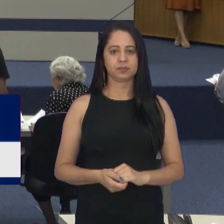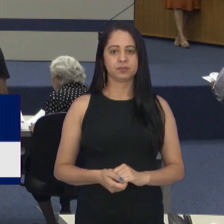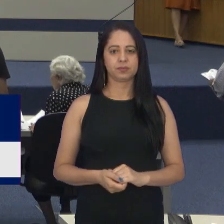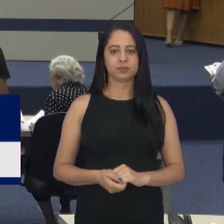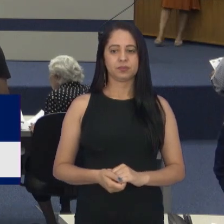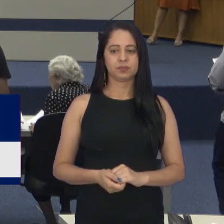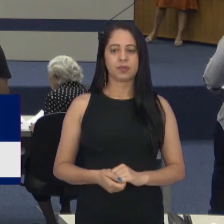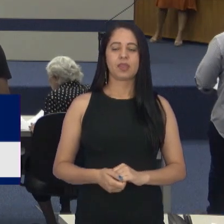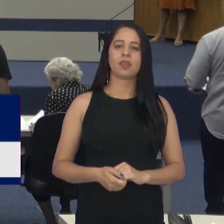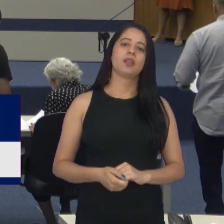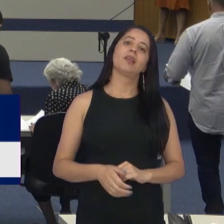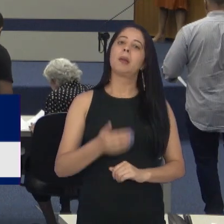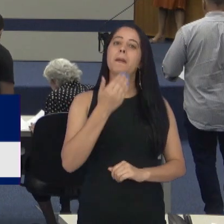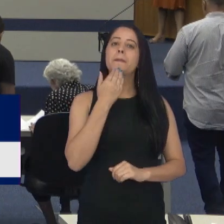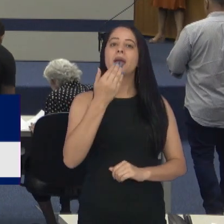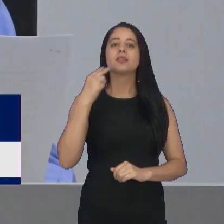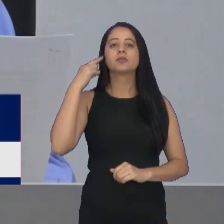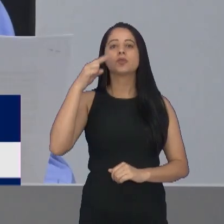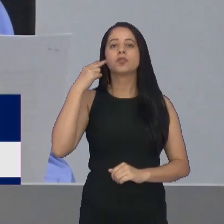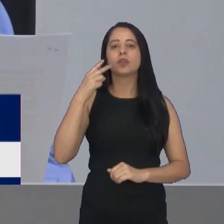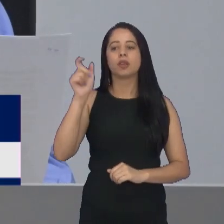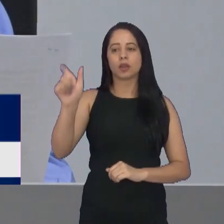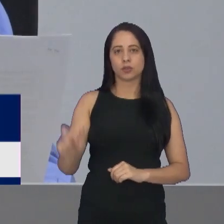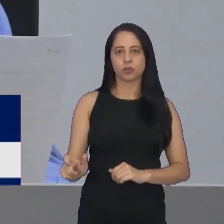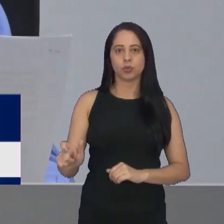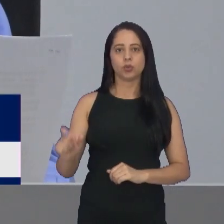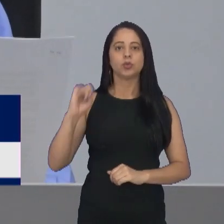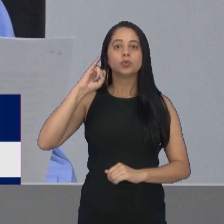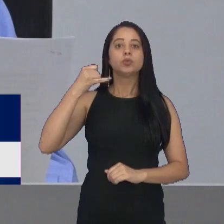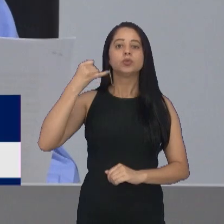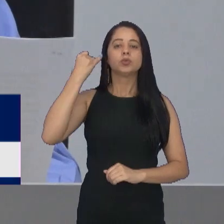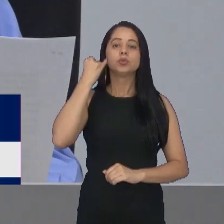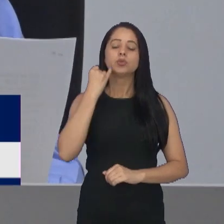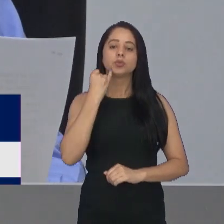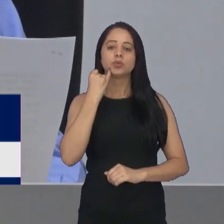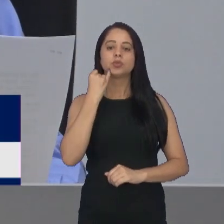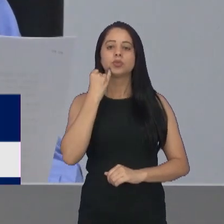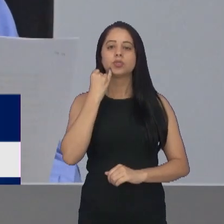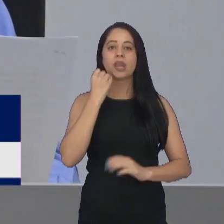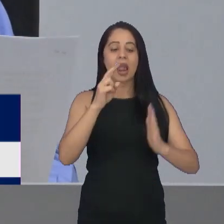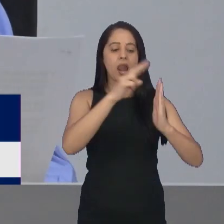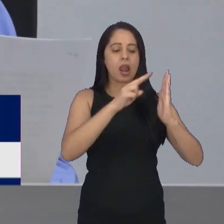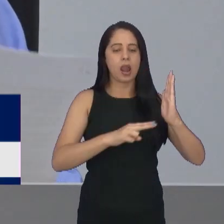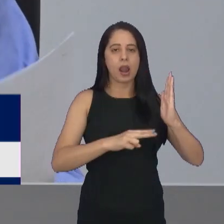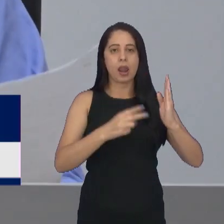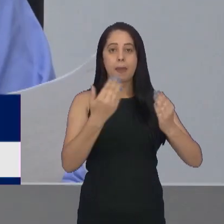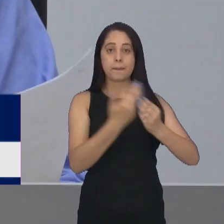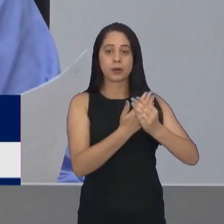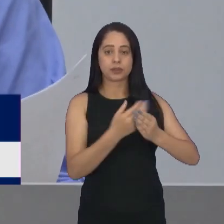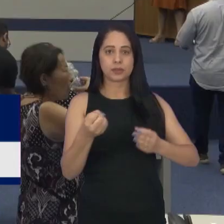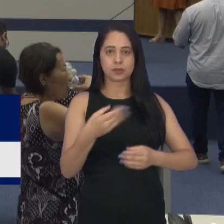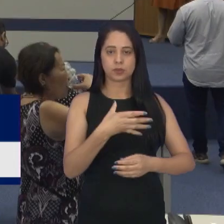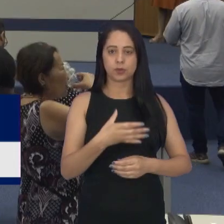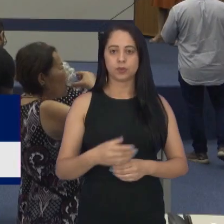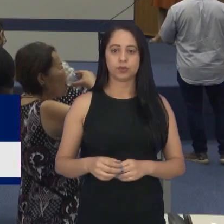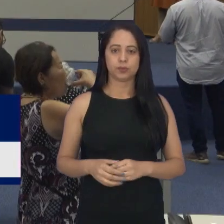Solicito ao vereador José Luiz Nunes para que faça a leitura dos processos novos para a ciência dos senhores vereadores.